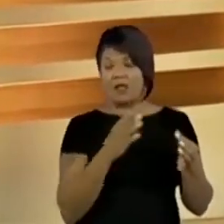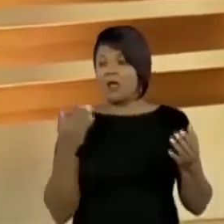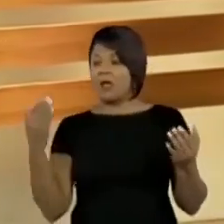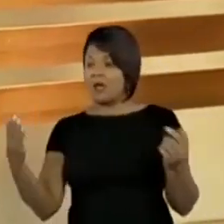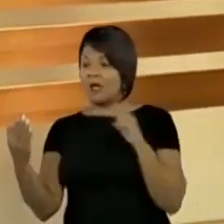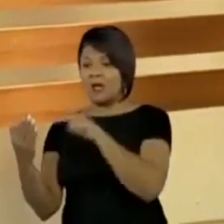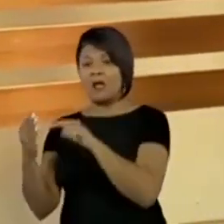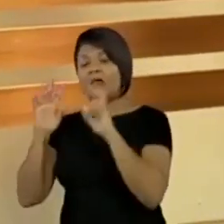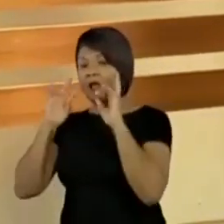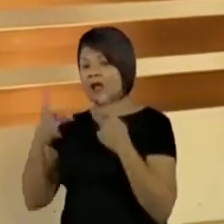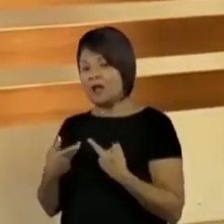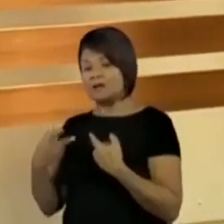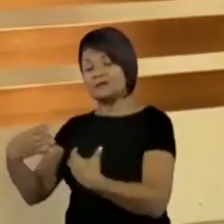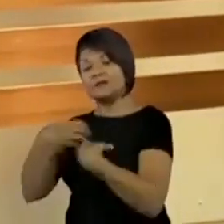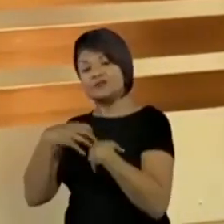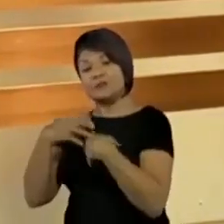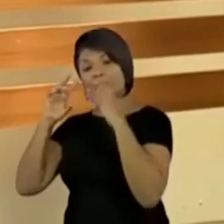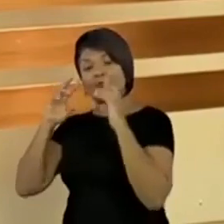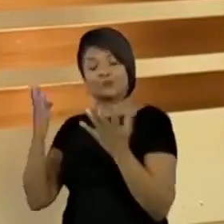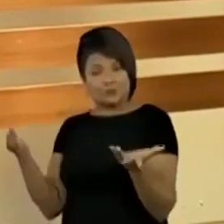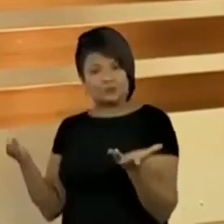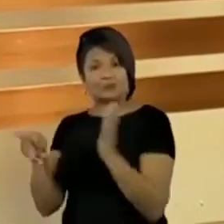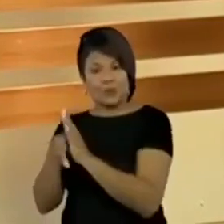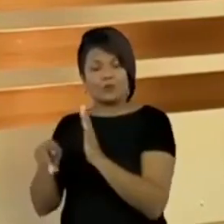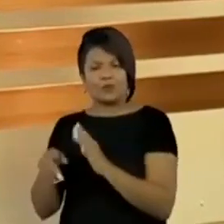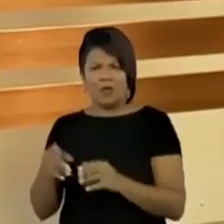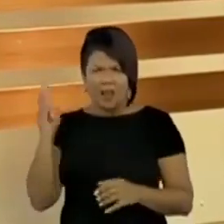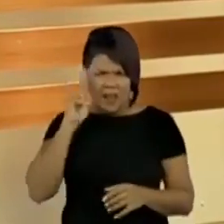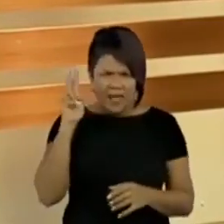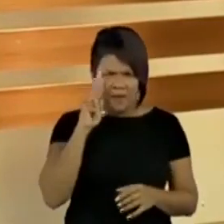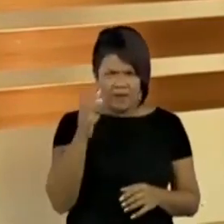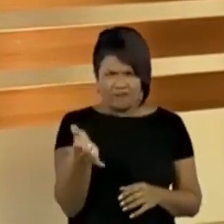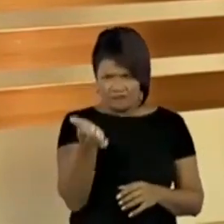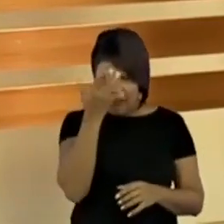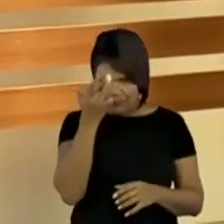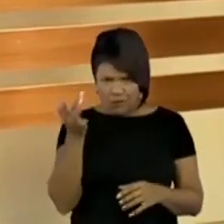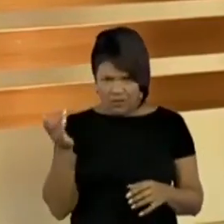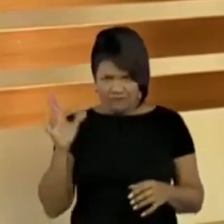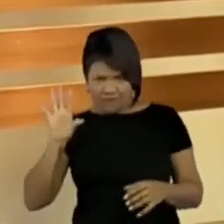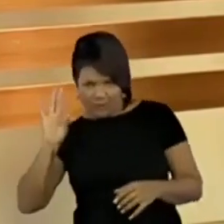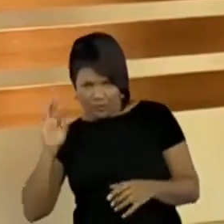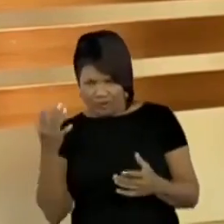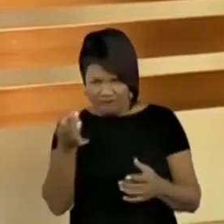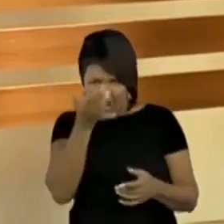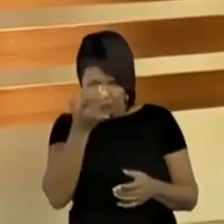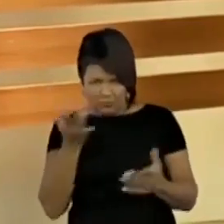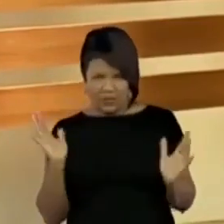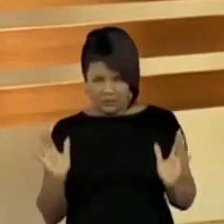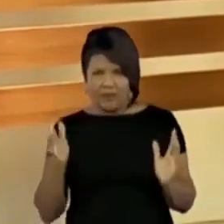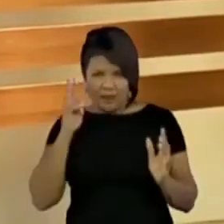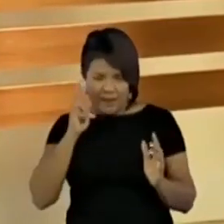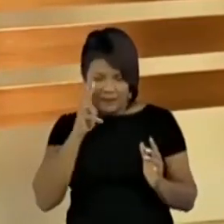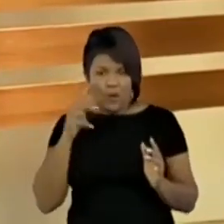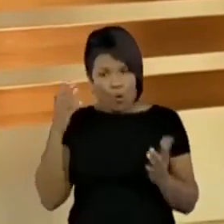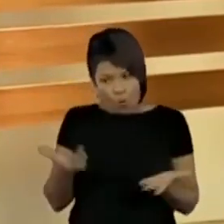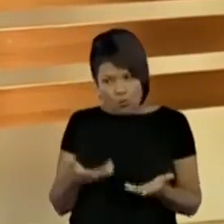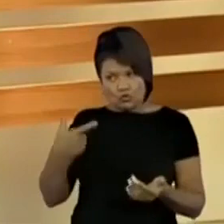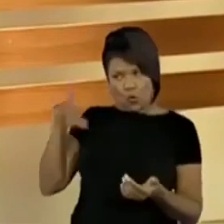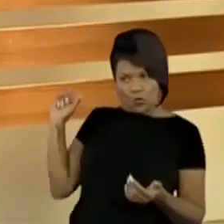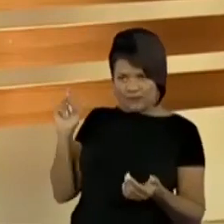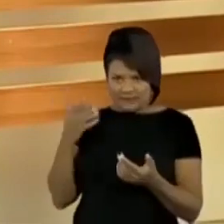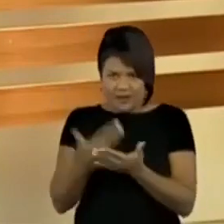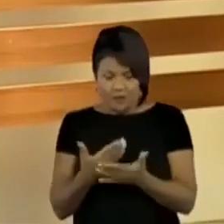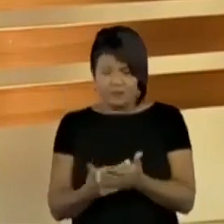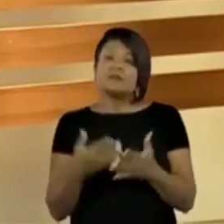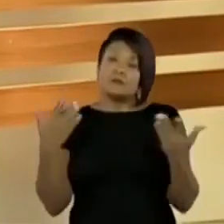questões humanas, lembrando-se da fábula, lembra que a gente trabalhou fábula hoje, em outras aulas? Machado de Assis faz isso, e